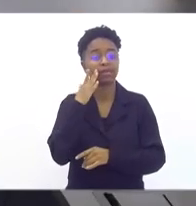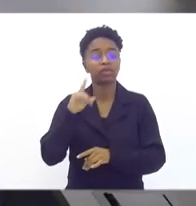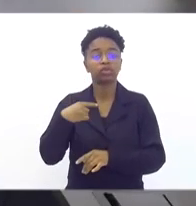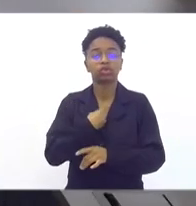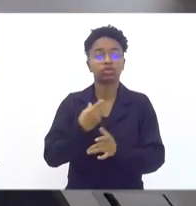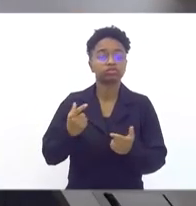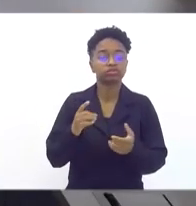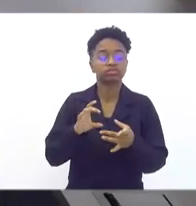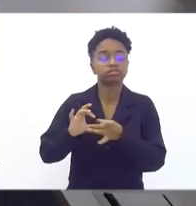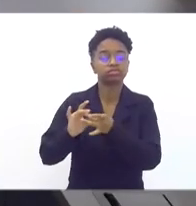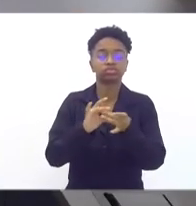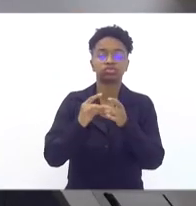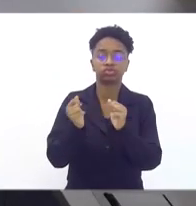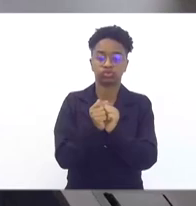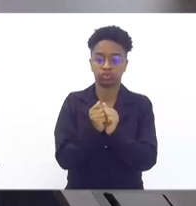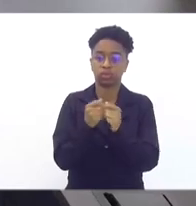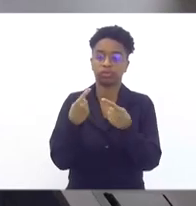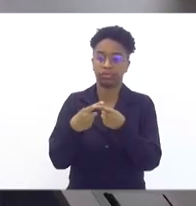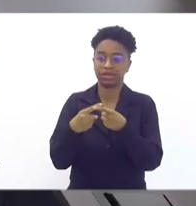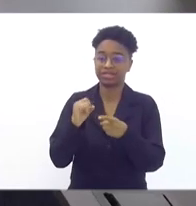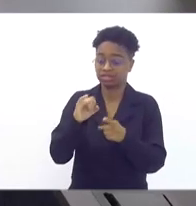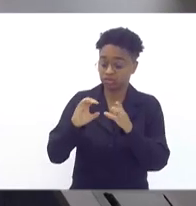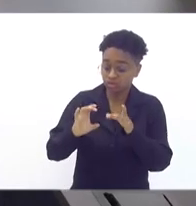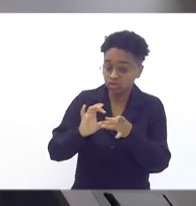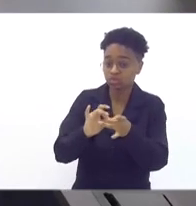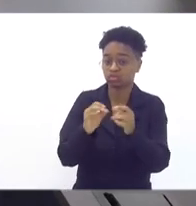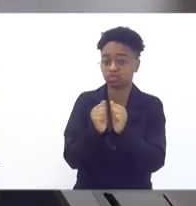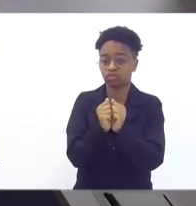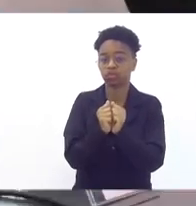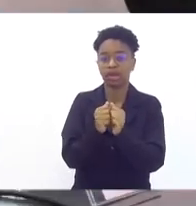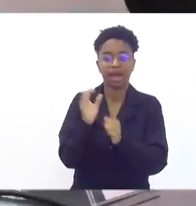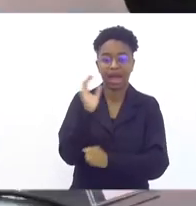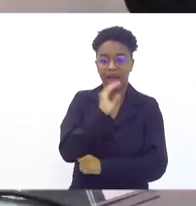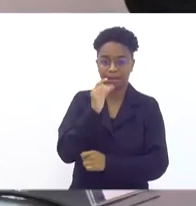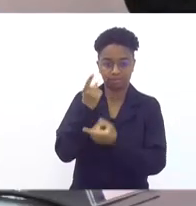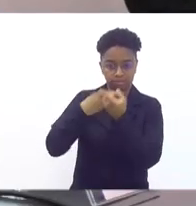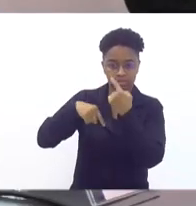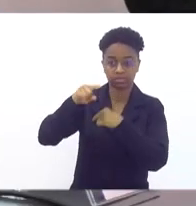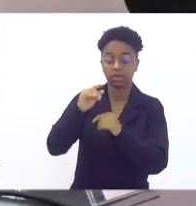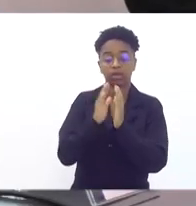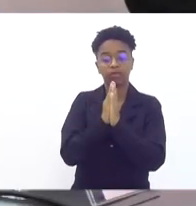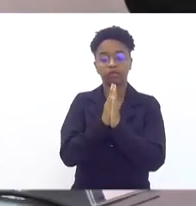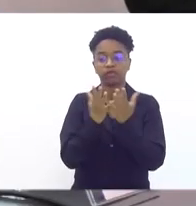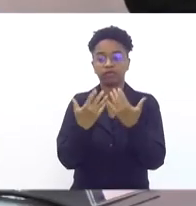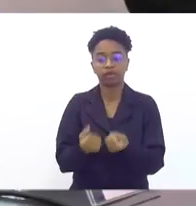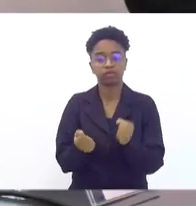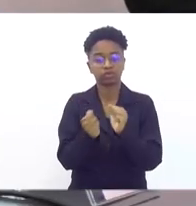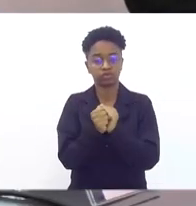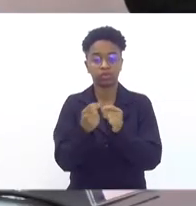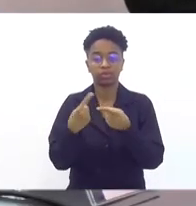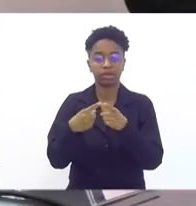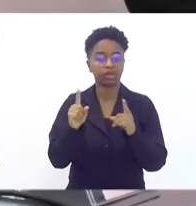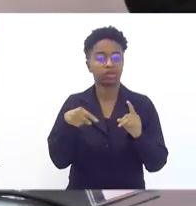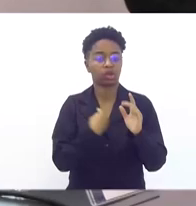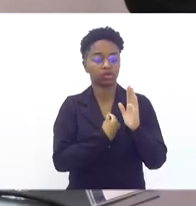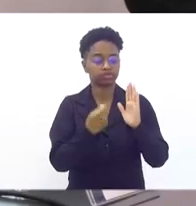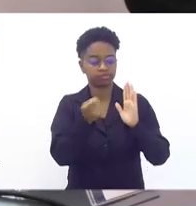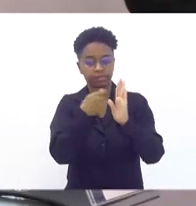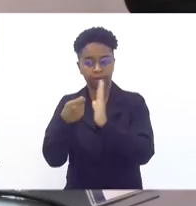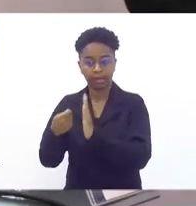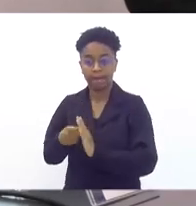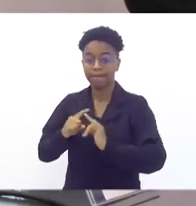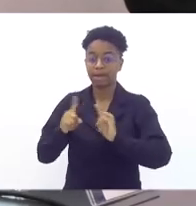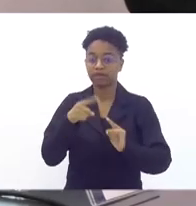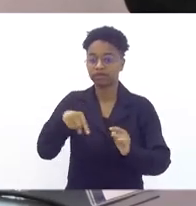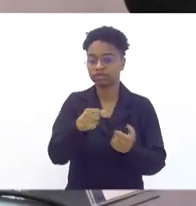porque é time a gente chega mais rápido você sabe disso então por favor vamos jogar junto que a caneta vai cantar para onde estiver cantar mas com o apoio